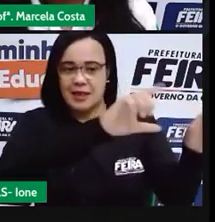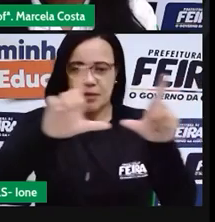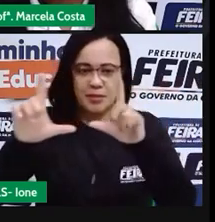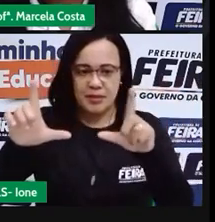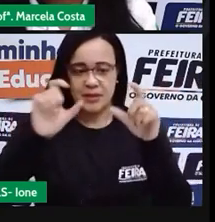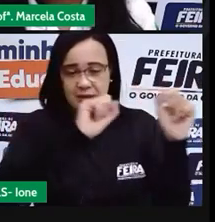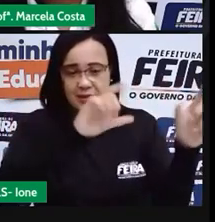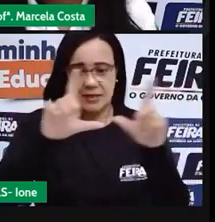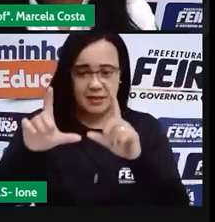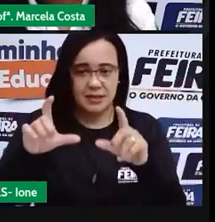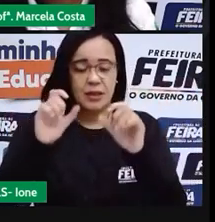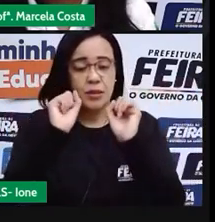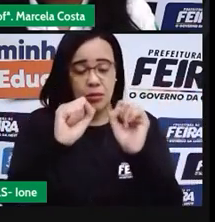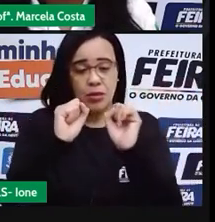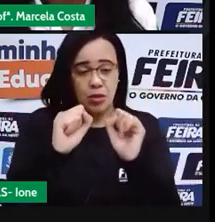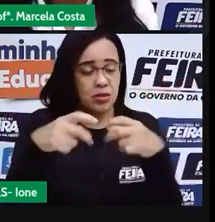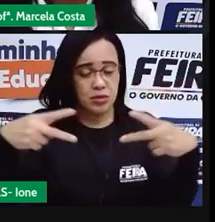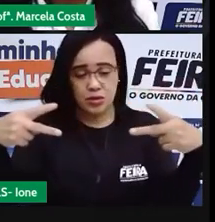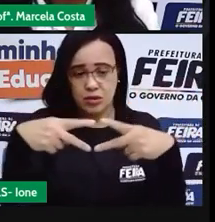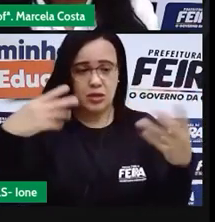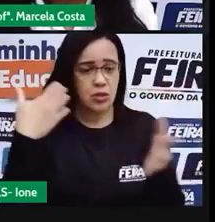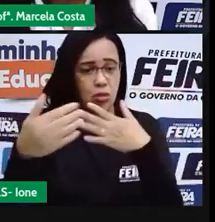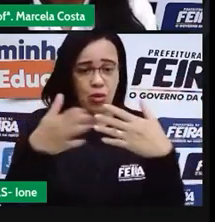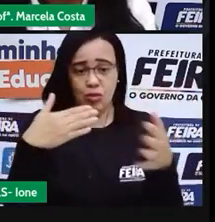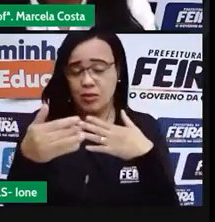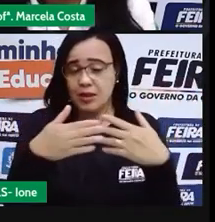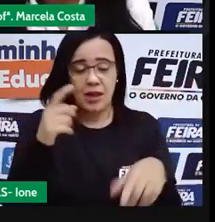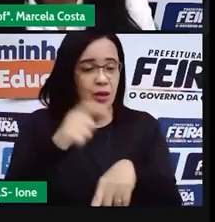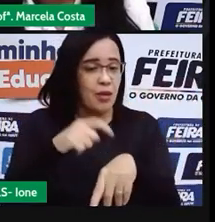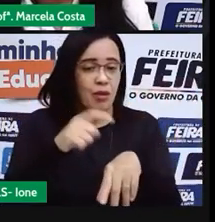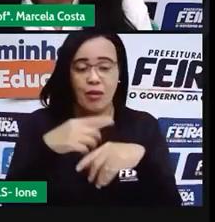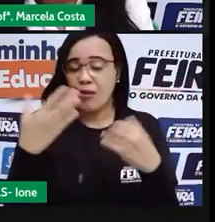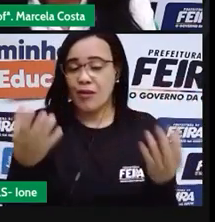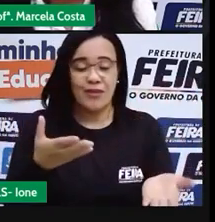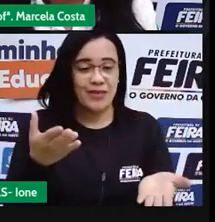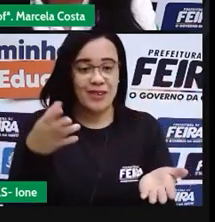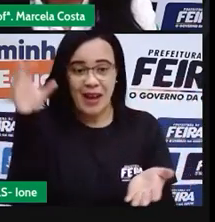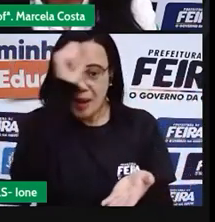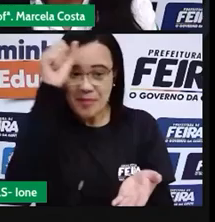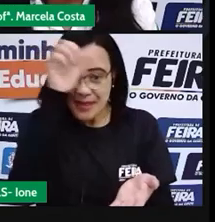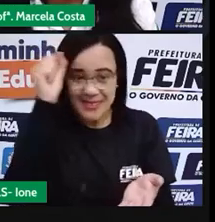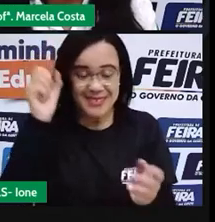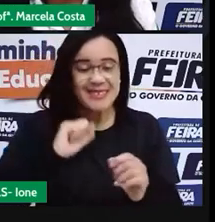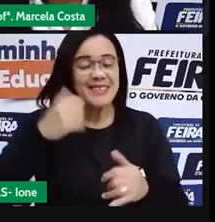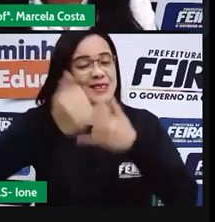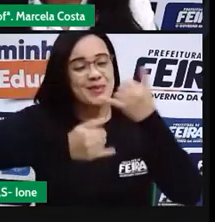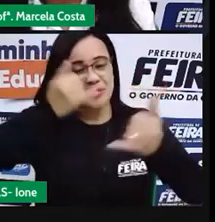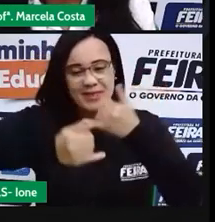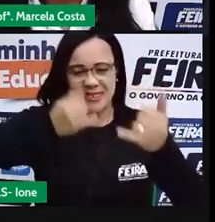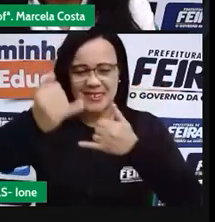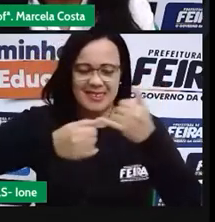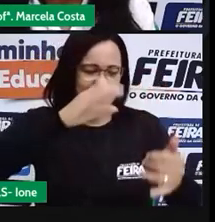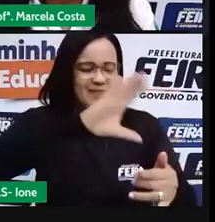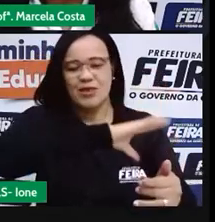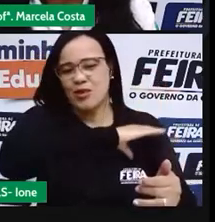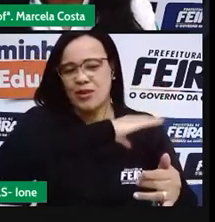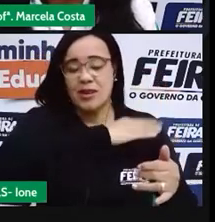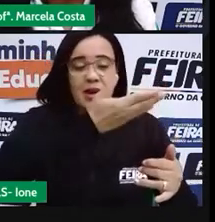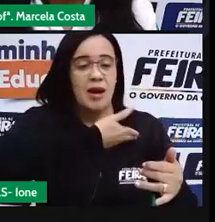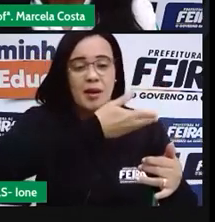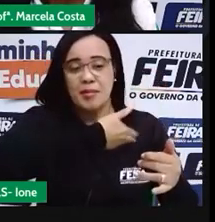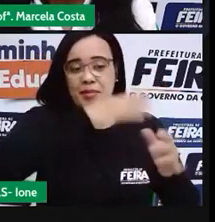geométricas planas. Esse jogo está disponível no site Worthwhile, nesse link que você acessa aqui,